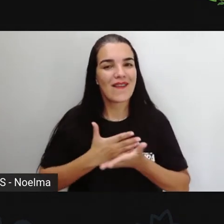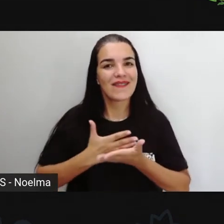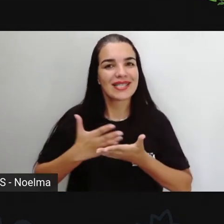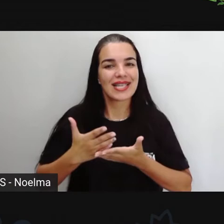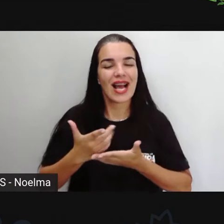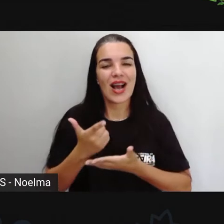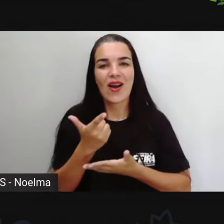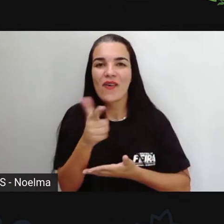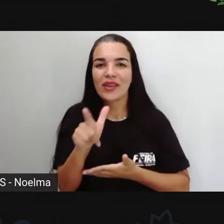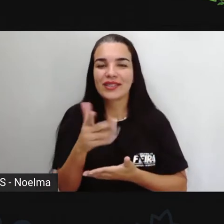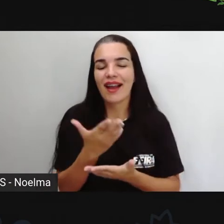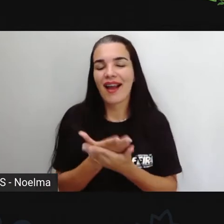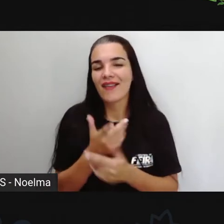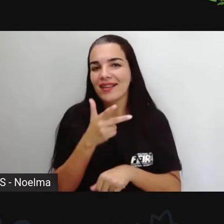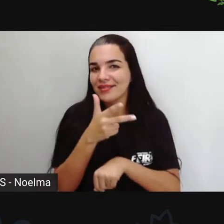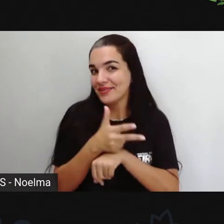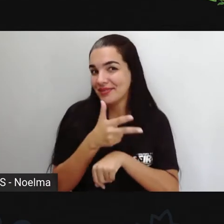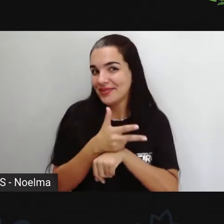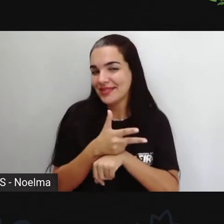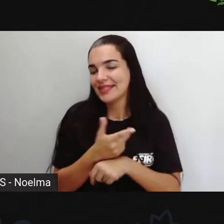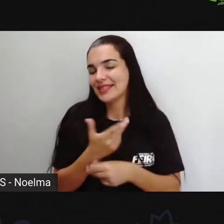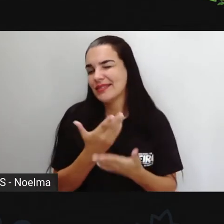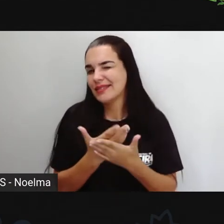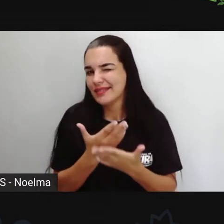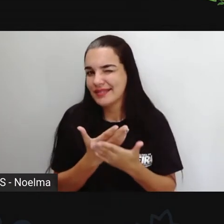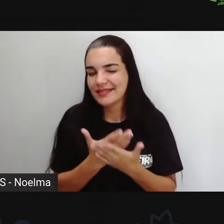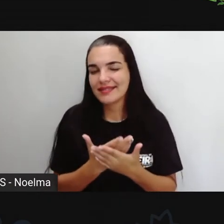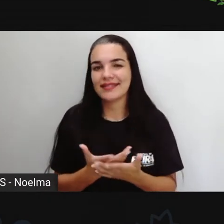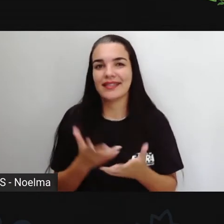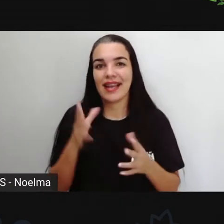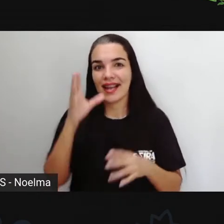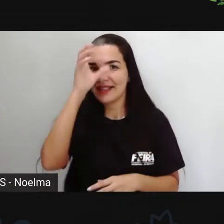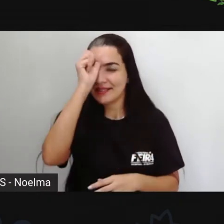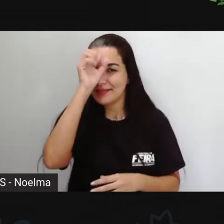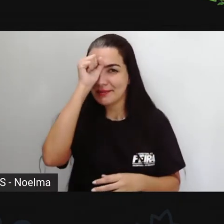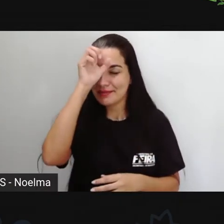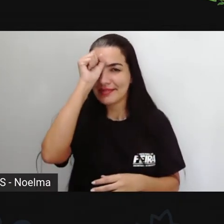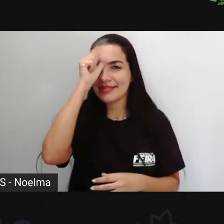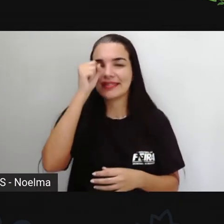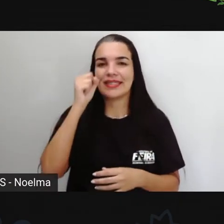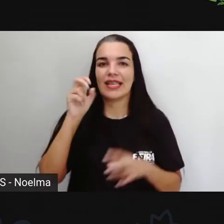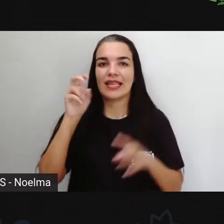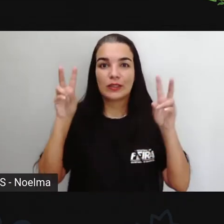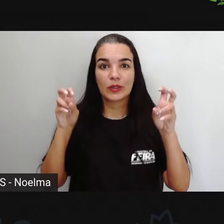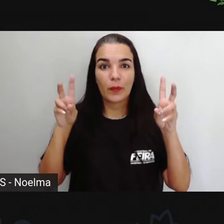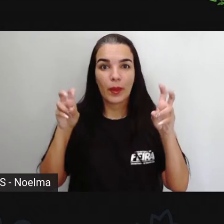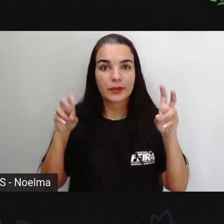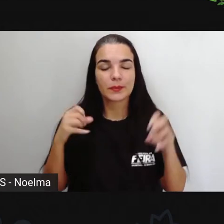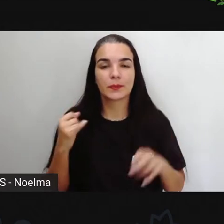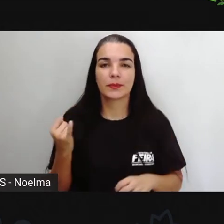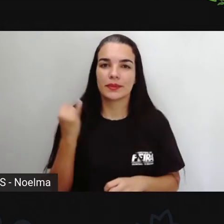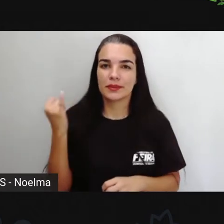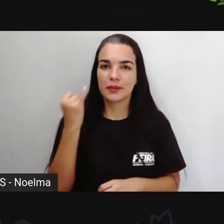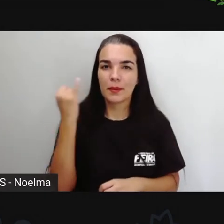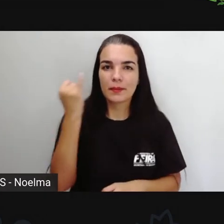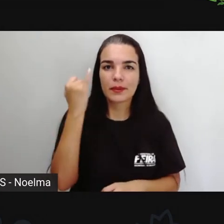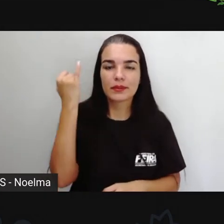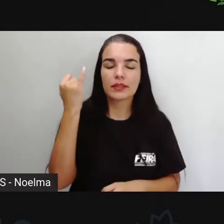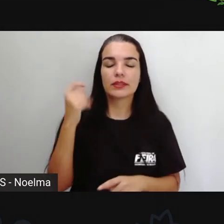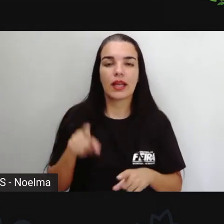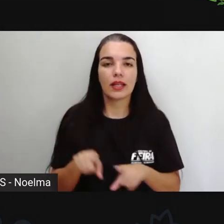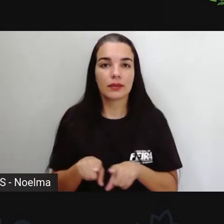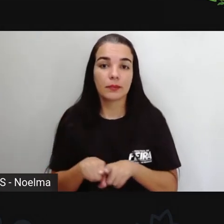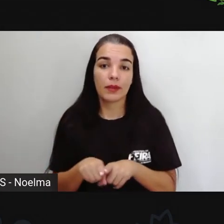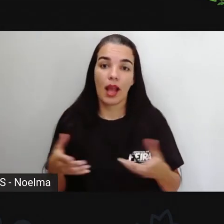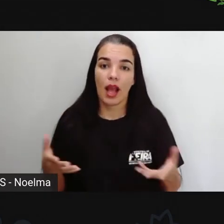começarmos mais uma videoaula, estudarmos, aprendermos aí sobre assuntos muito interessantes e que